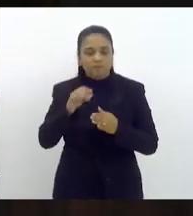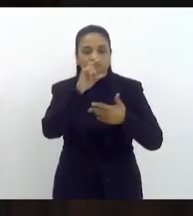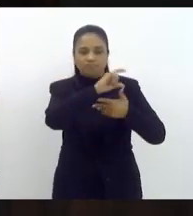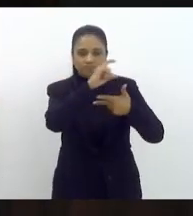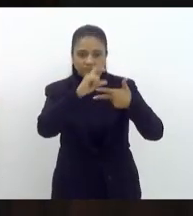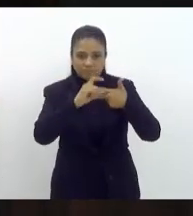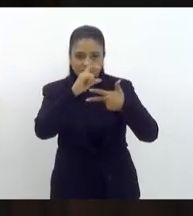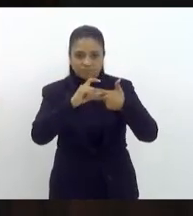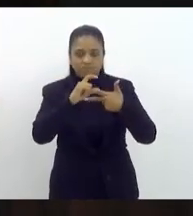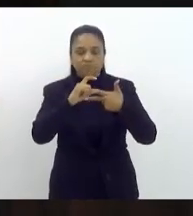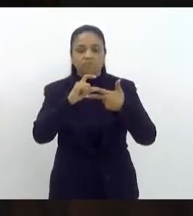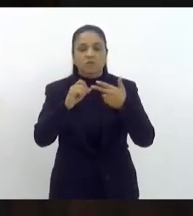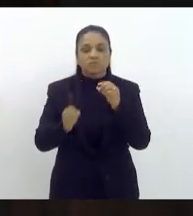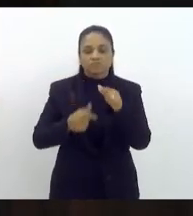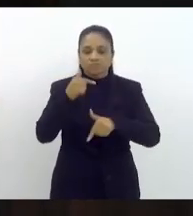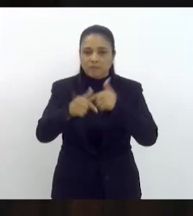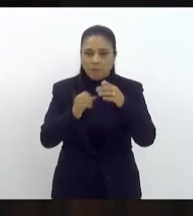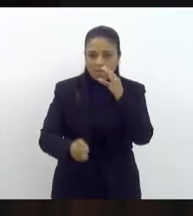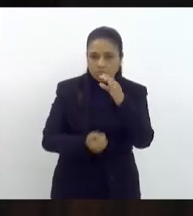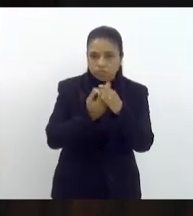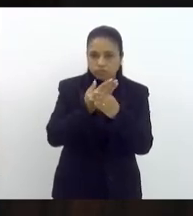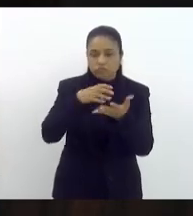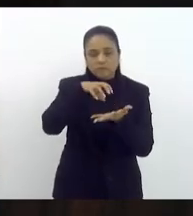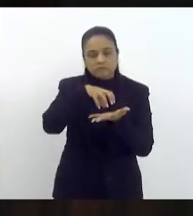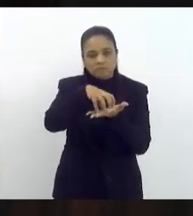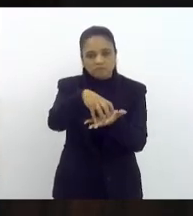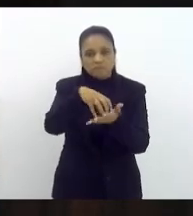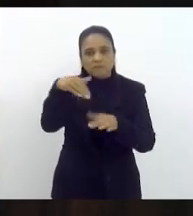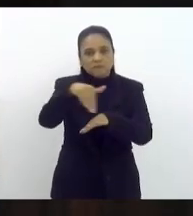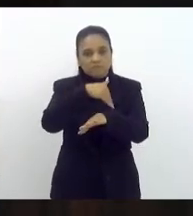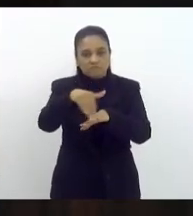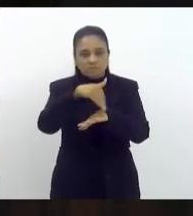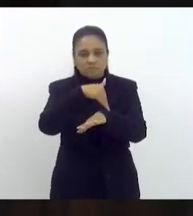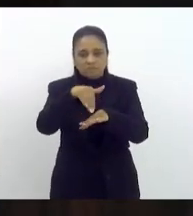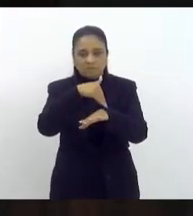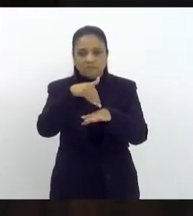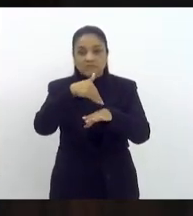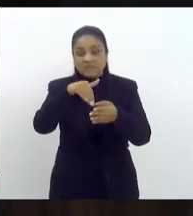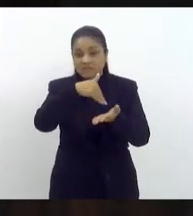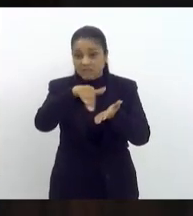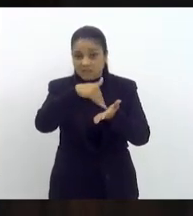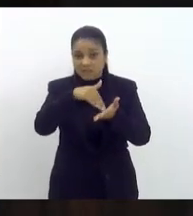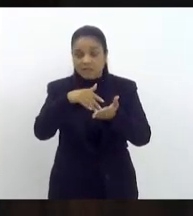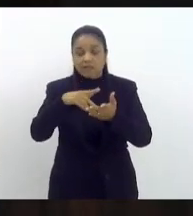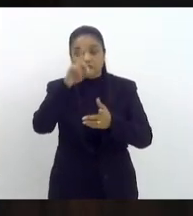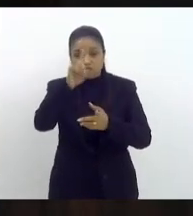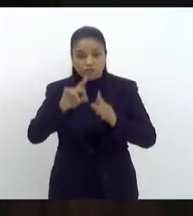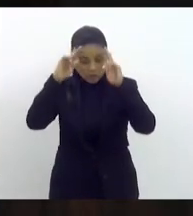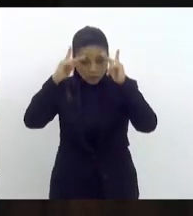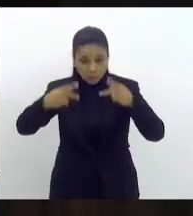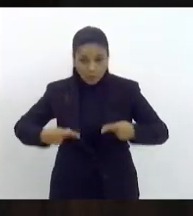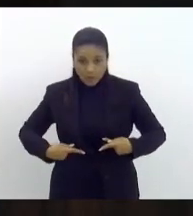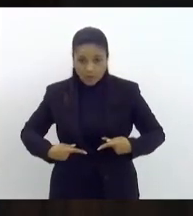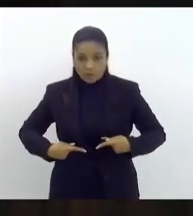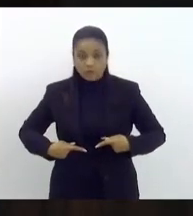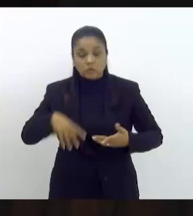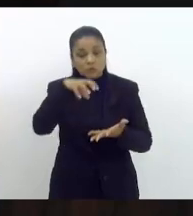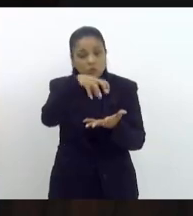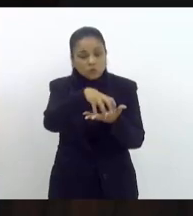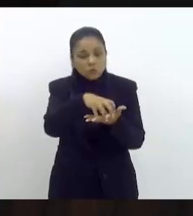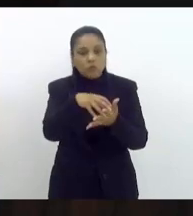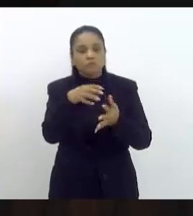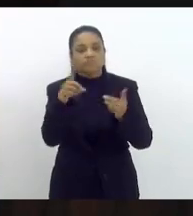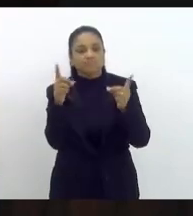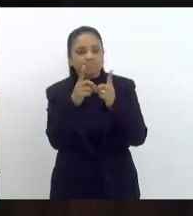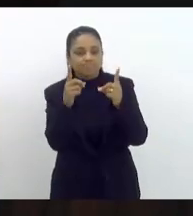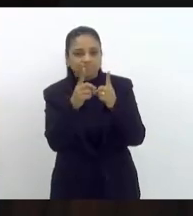volante móvel junto à Secretaria Estadual de Desenvolvimento Social e direitos humanos em seus núcleos de assistência